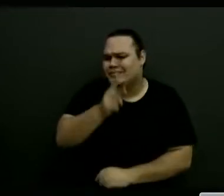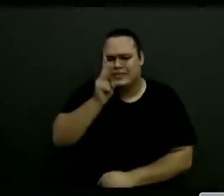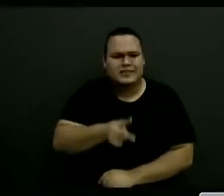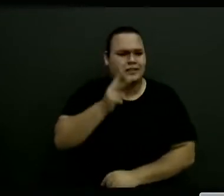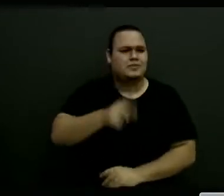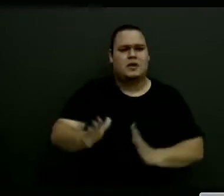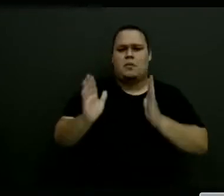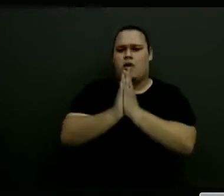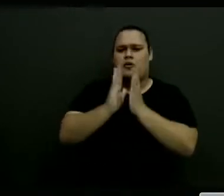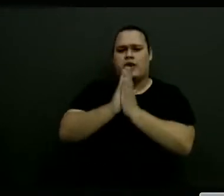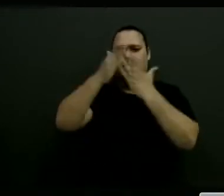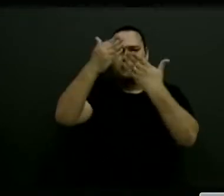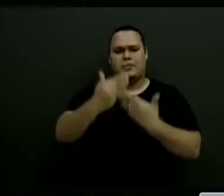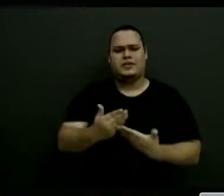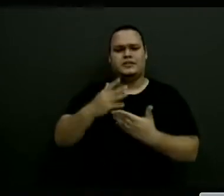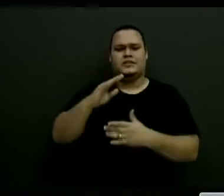sua presença.